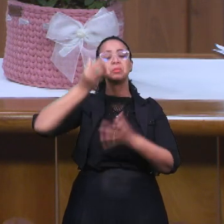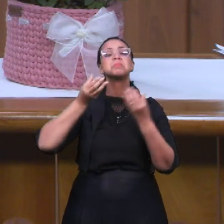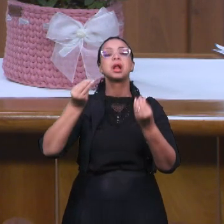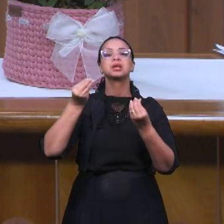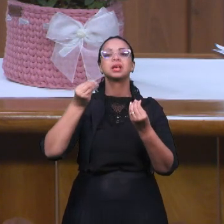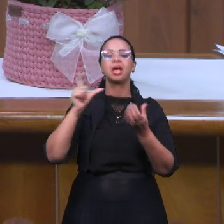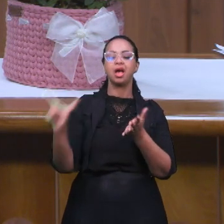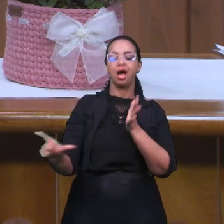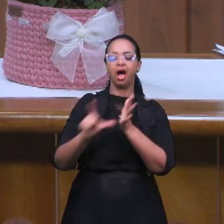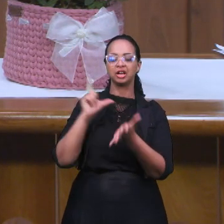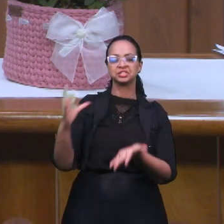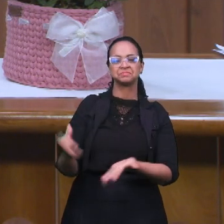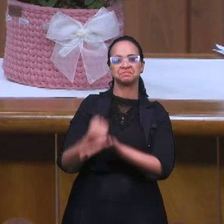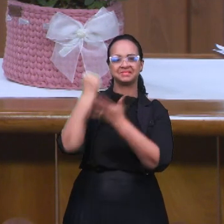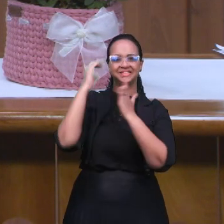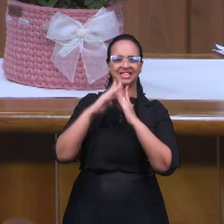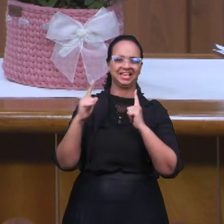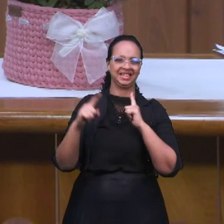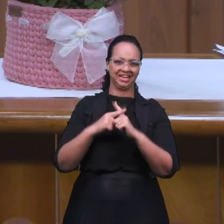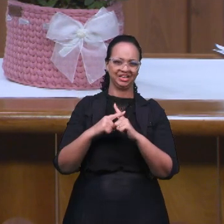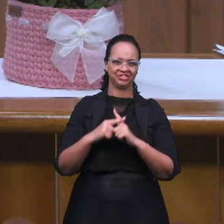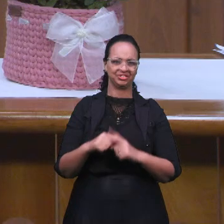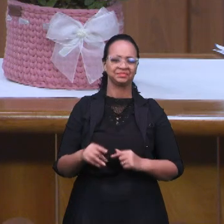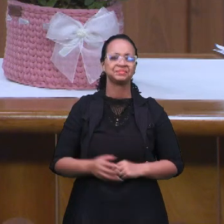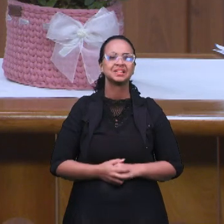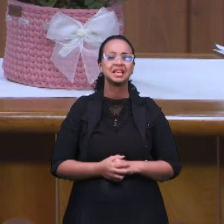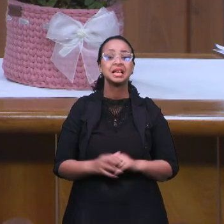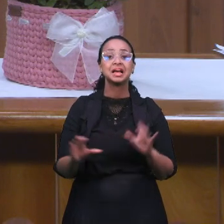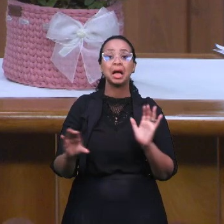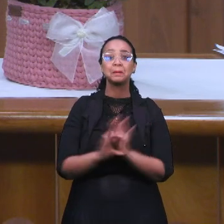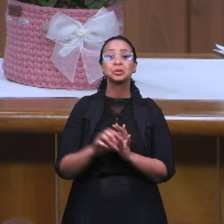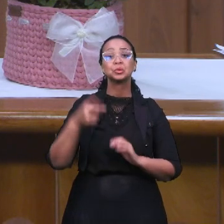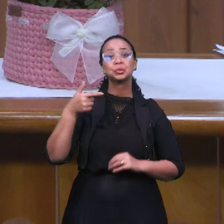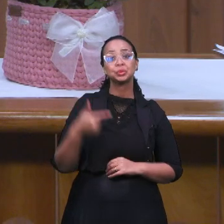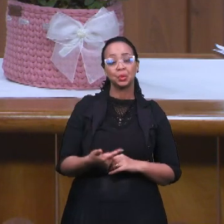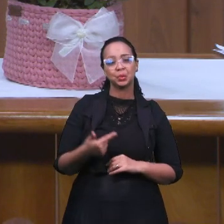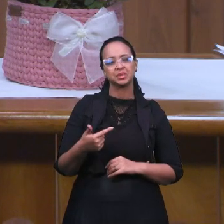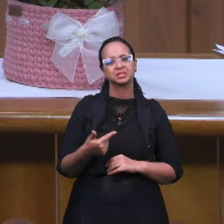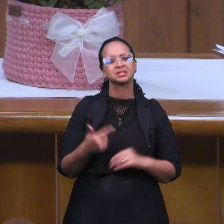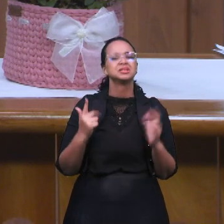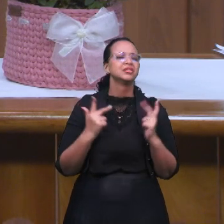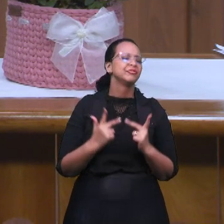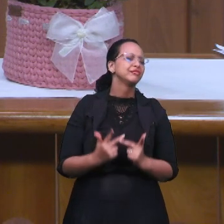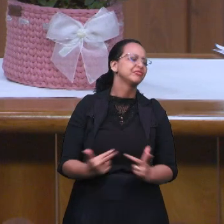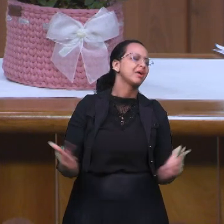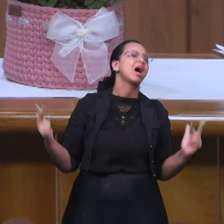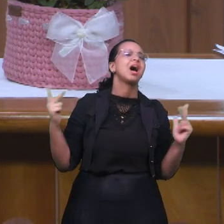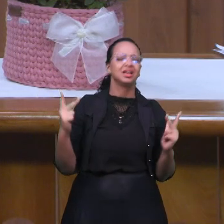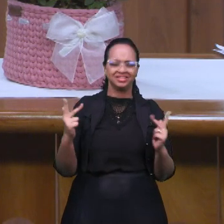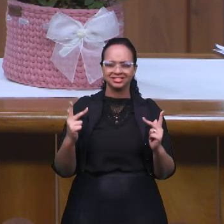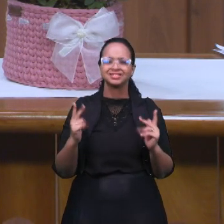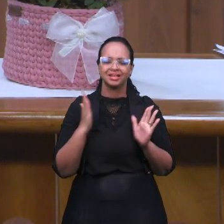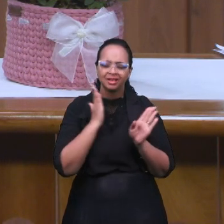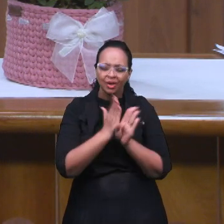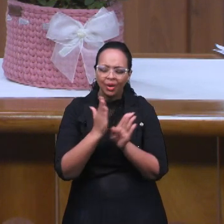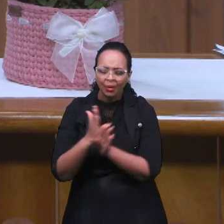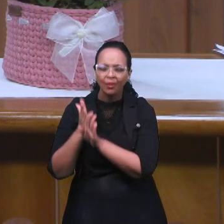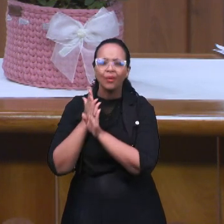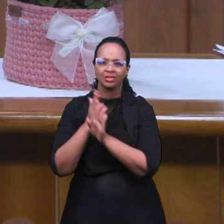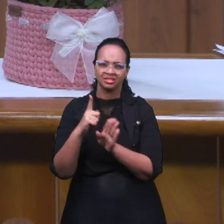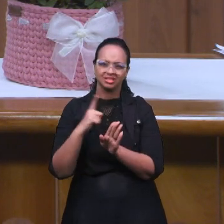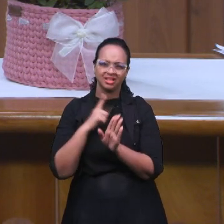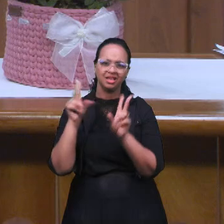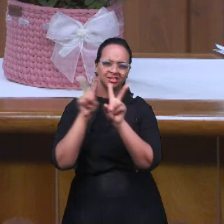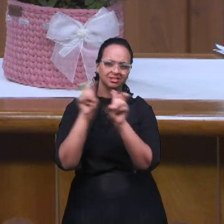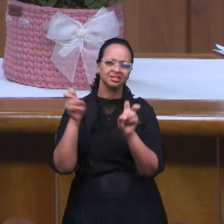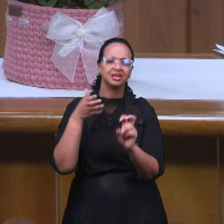Então, quando você pega o segundo capítulo, muitas coisas você vai encontrar que se referem